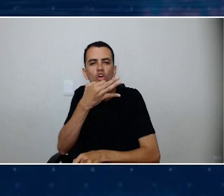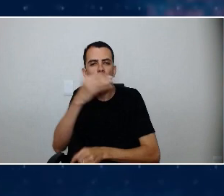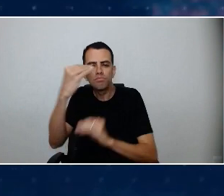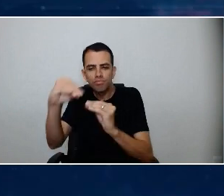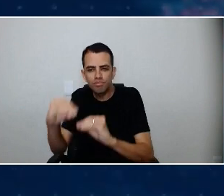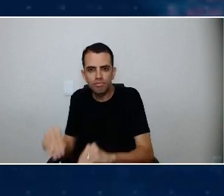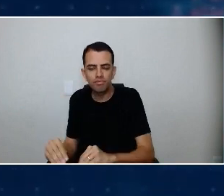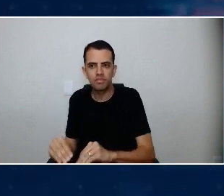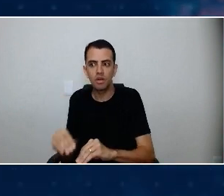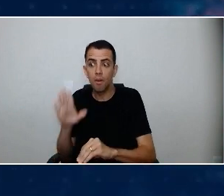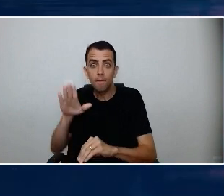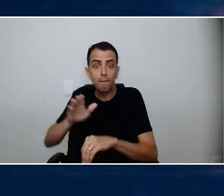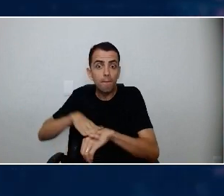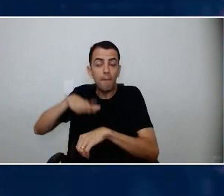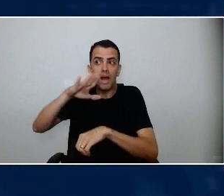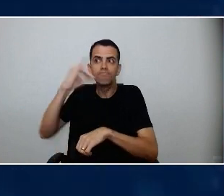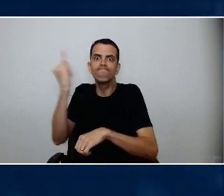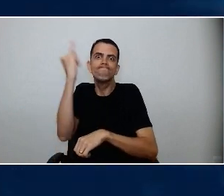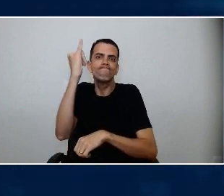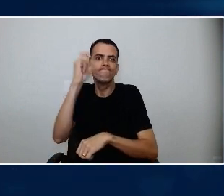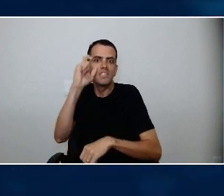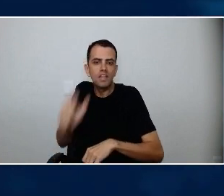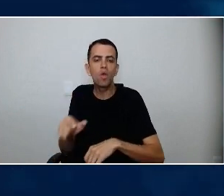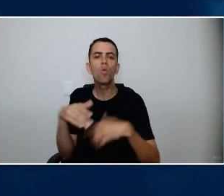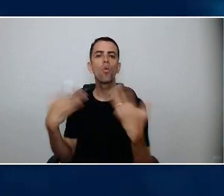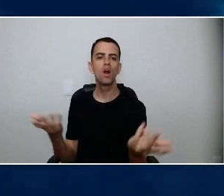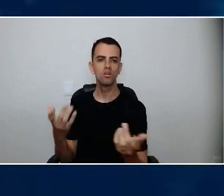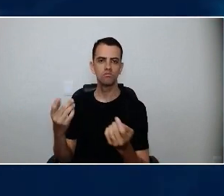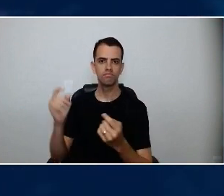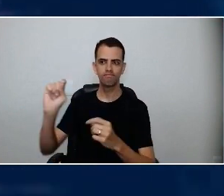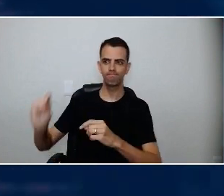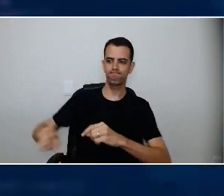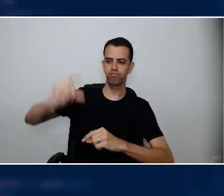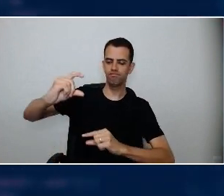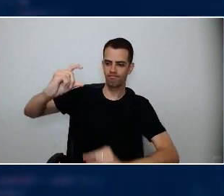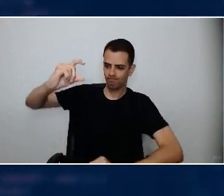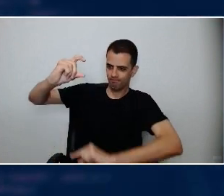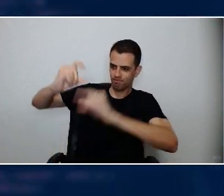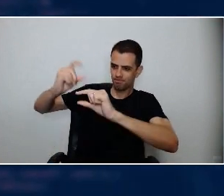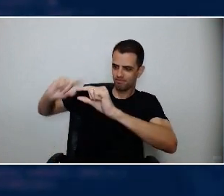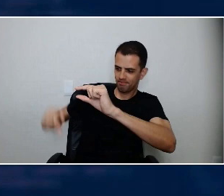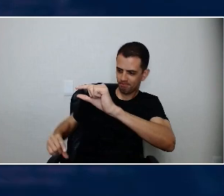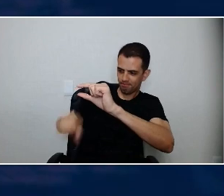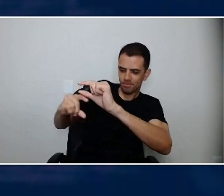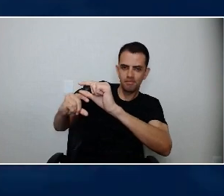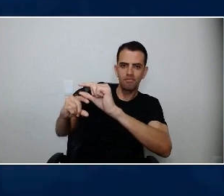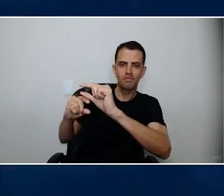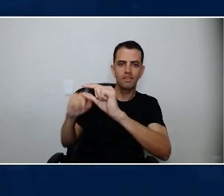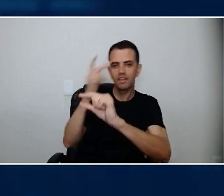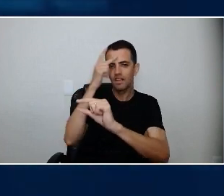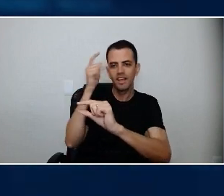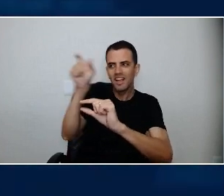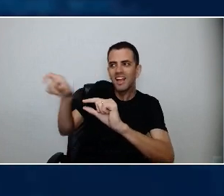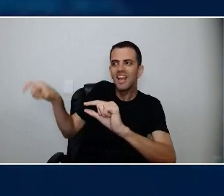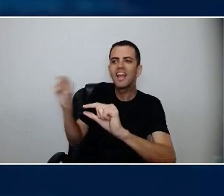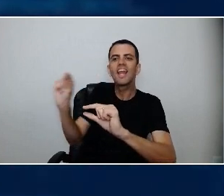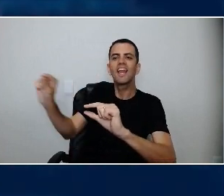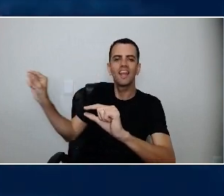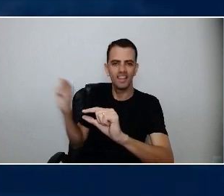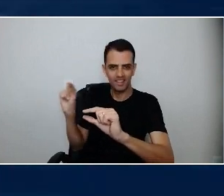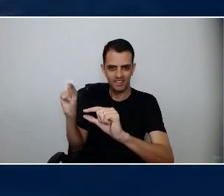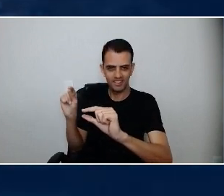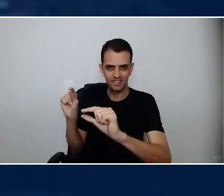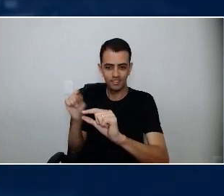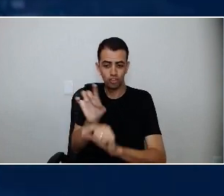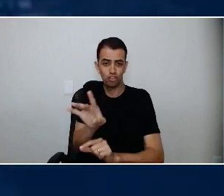relevantes etc né Quem fez a ou quem foi a pessoa que fez o a postagem então isso faz faz com que você não tenha